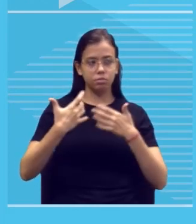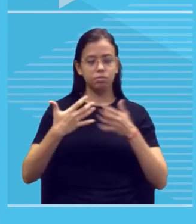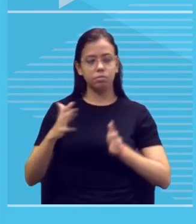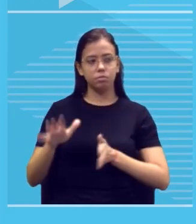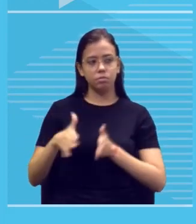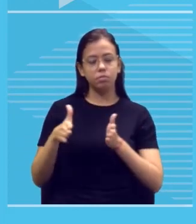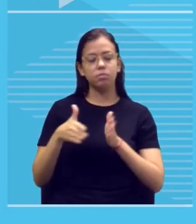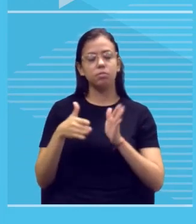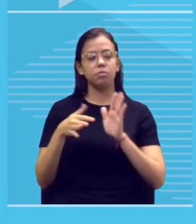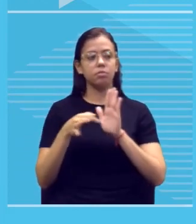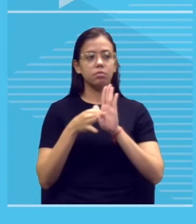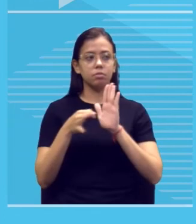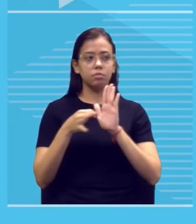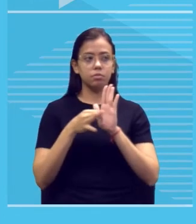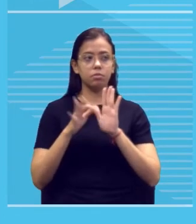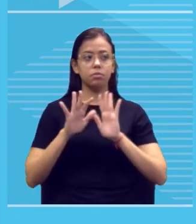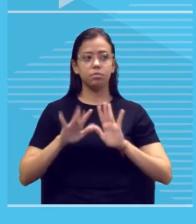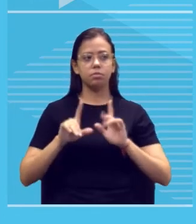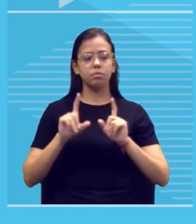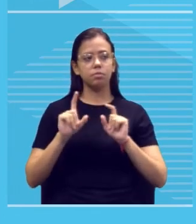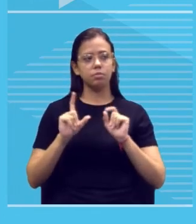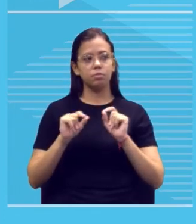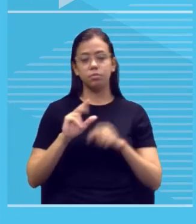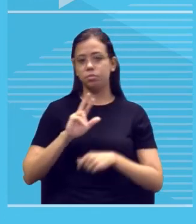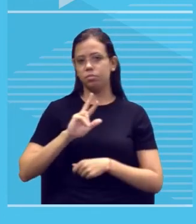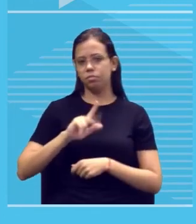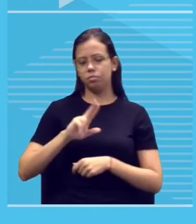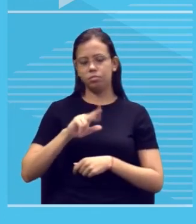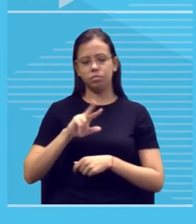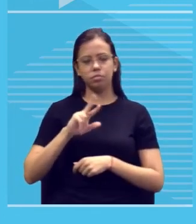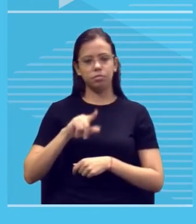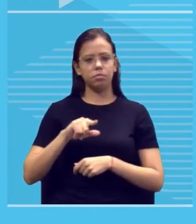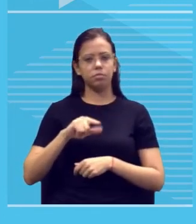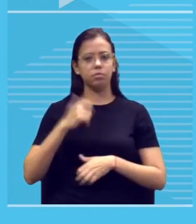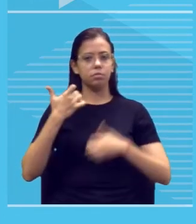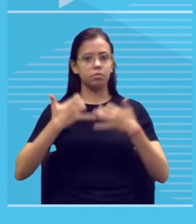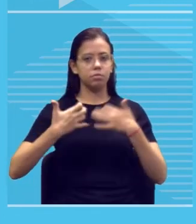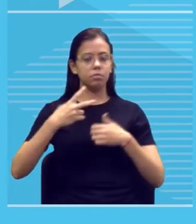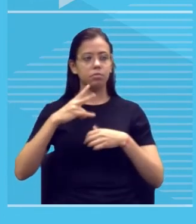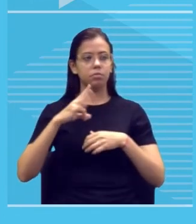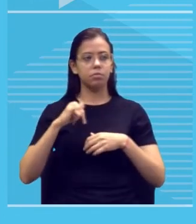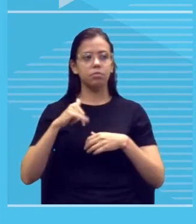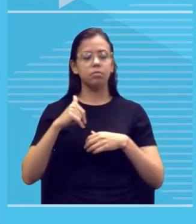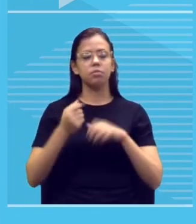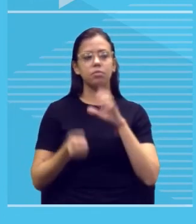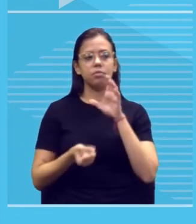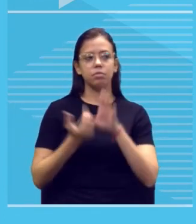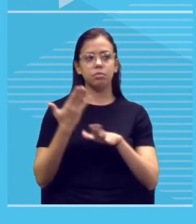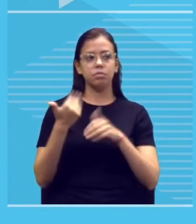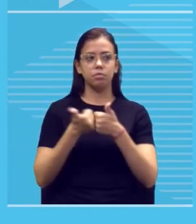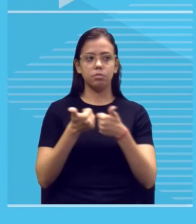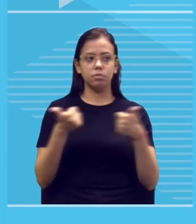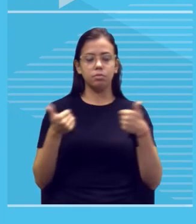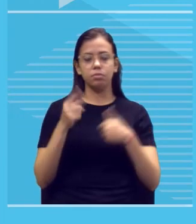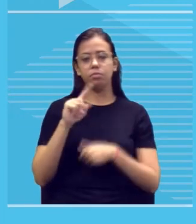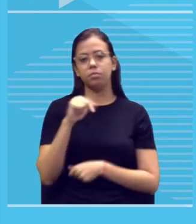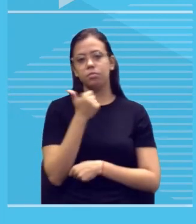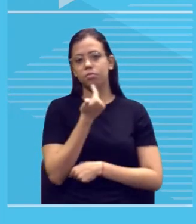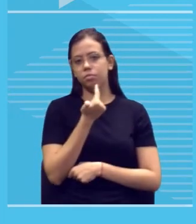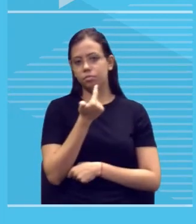tá correto Só que não é essa argumentação do Espírito crítico que produz o distanciamento são outros